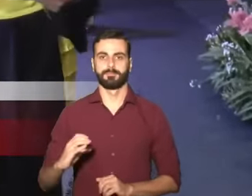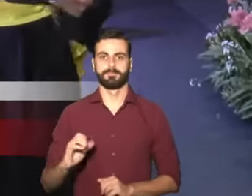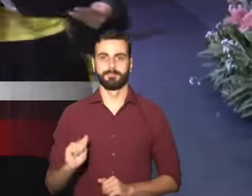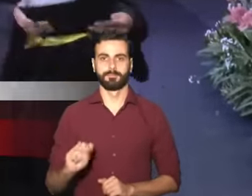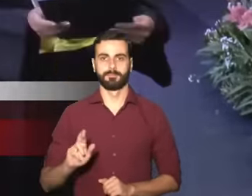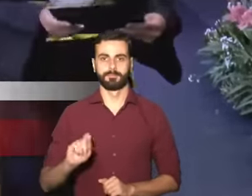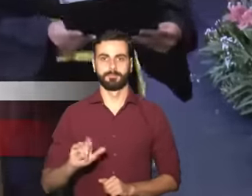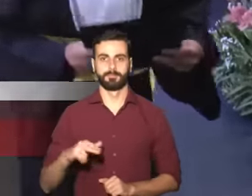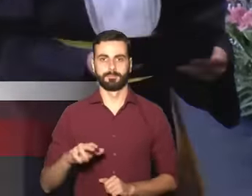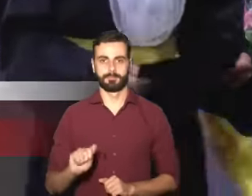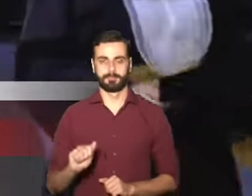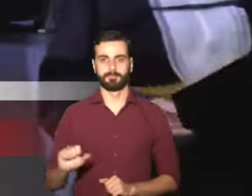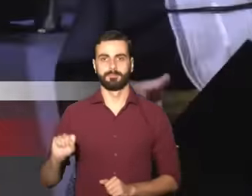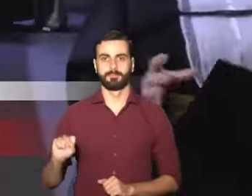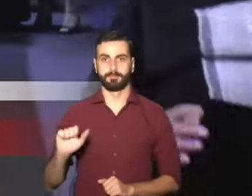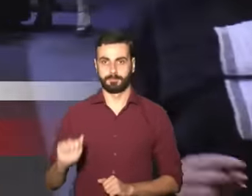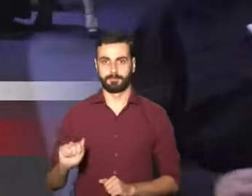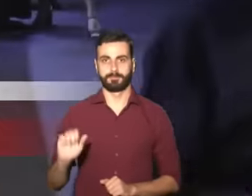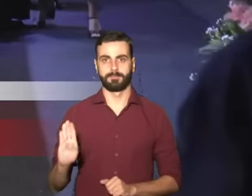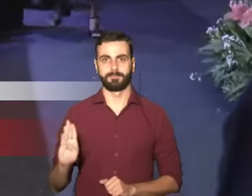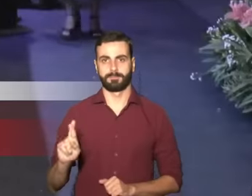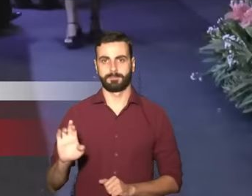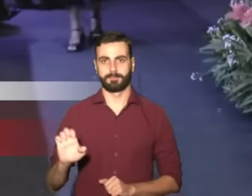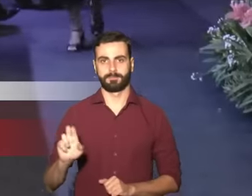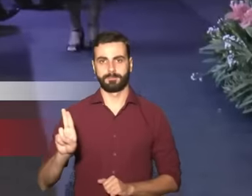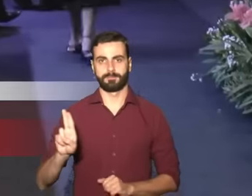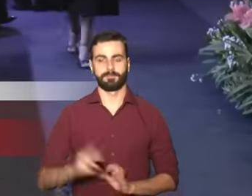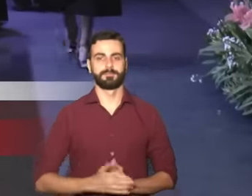Carolina Silva Abreu.